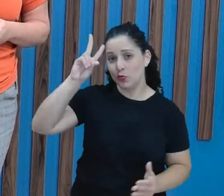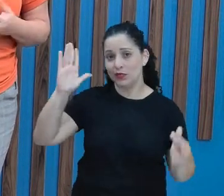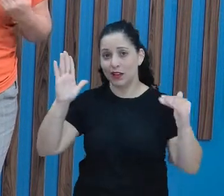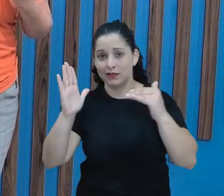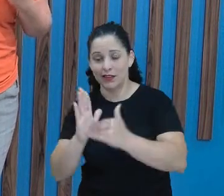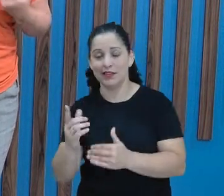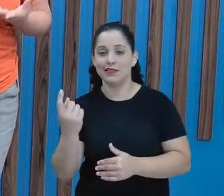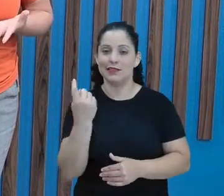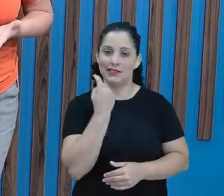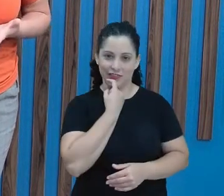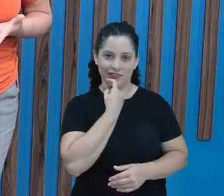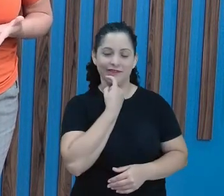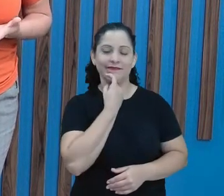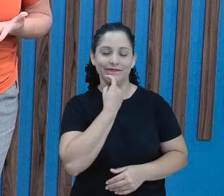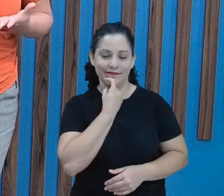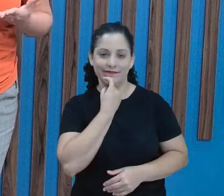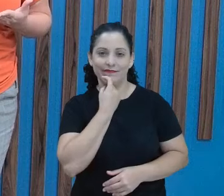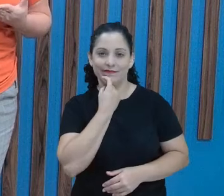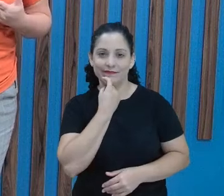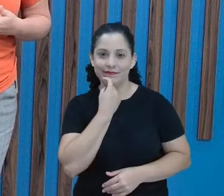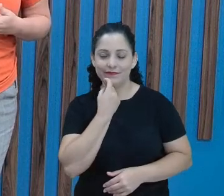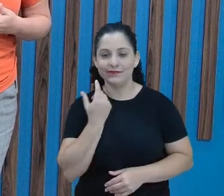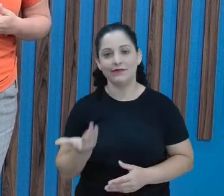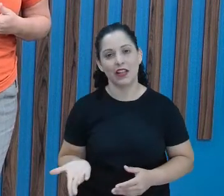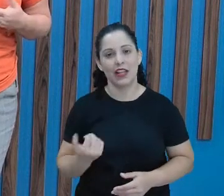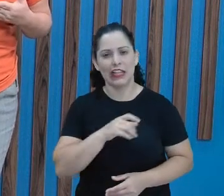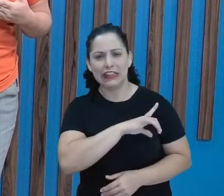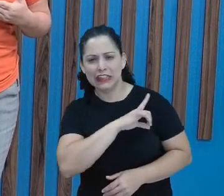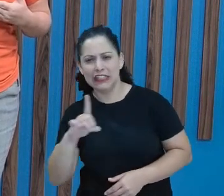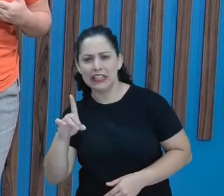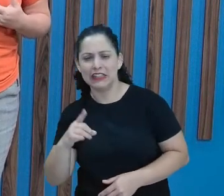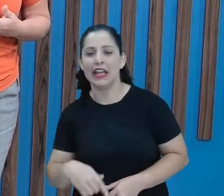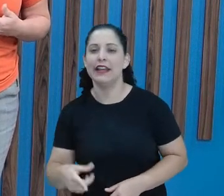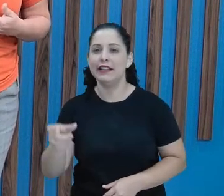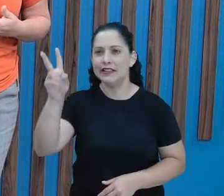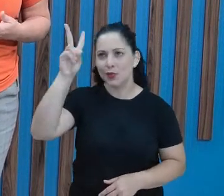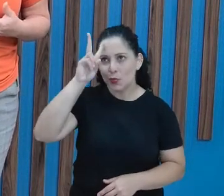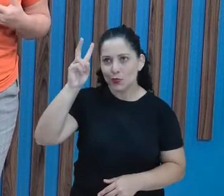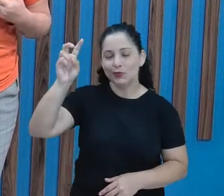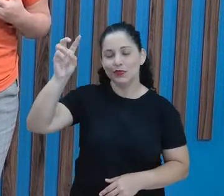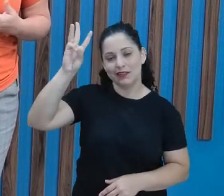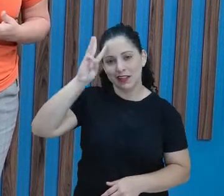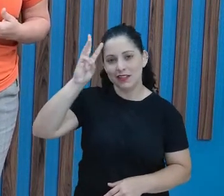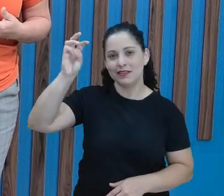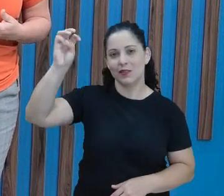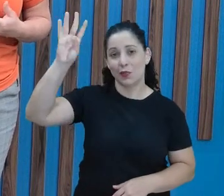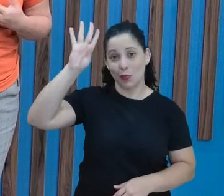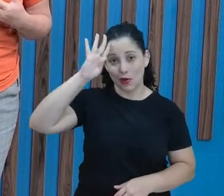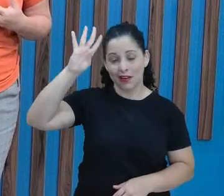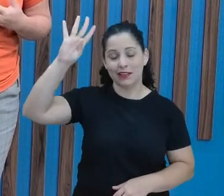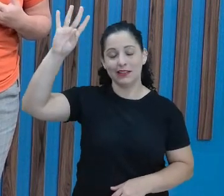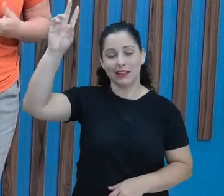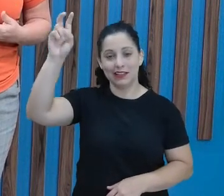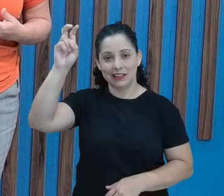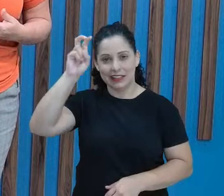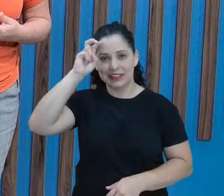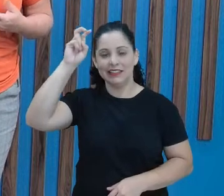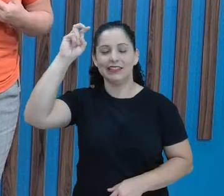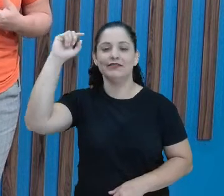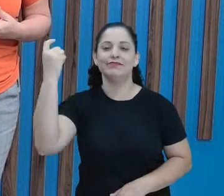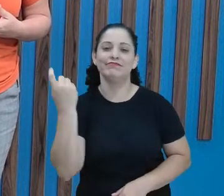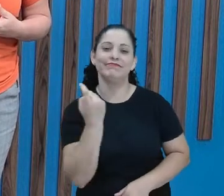dias úteis? Aquele que tem a feira. A segunda-feira, a terça-feira, a